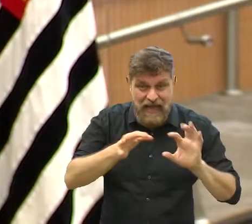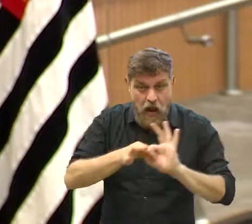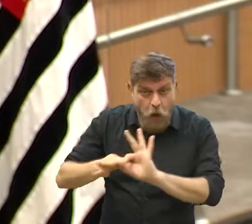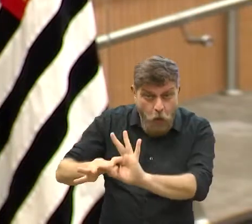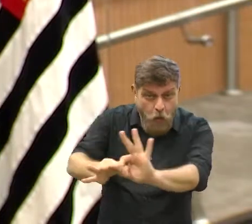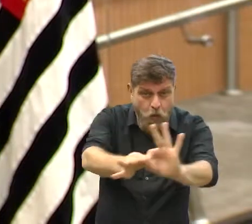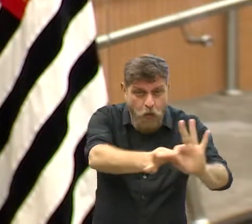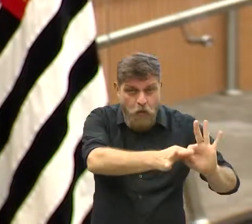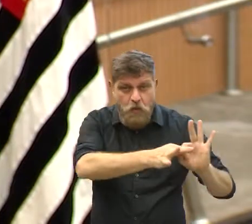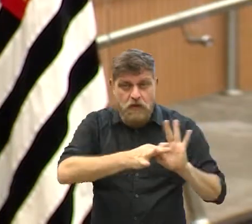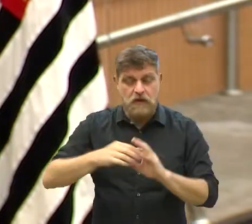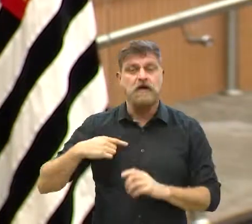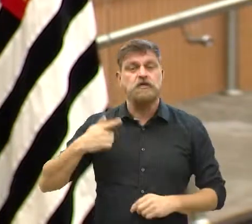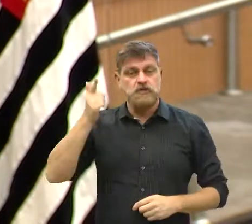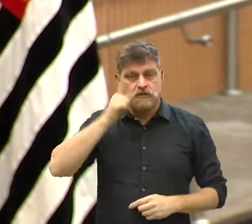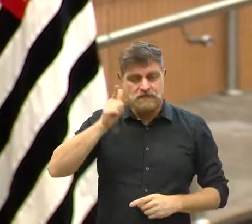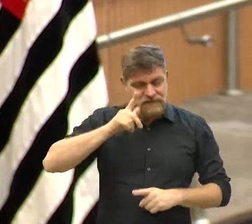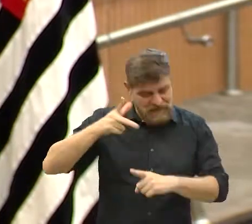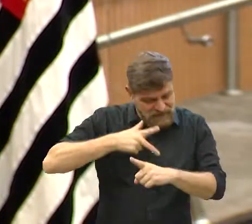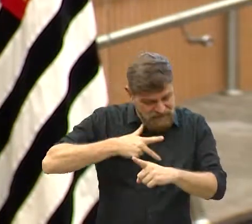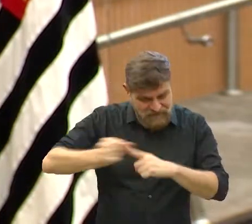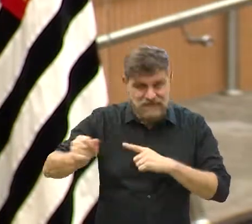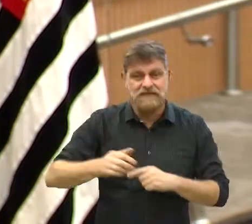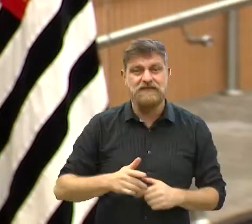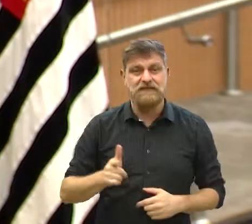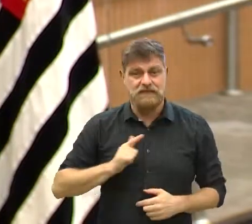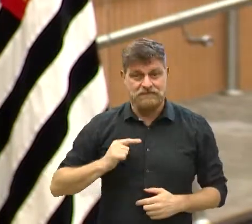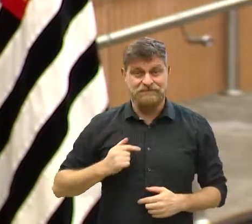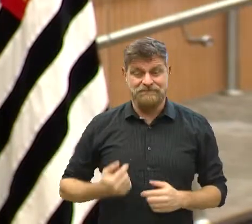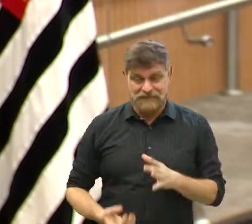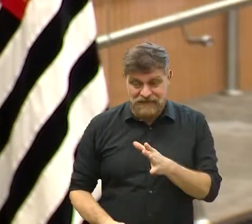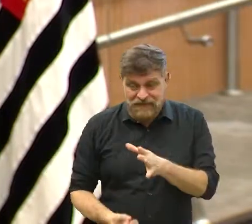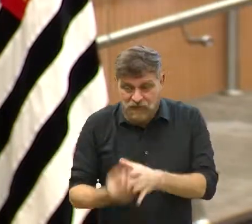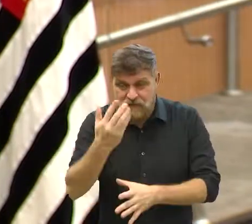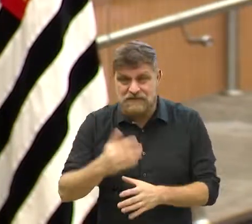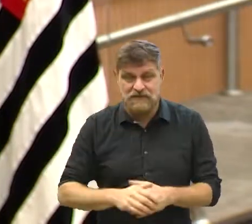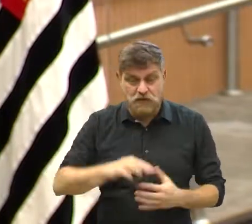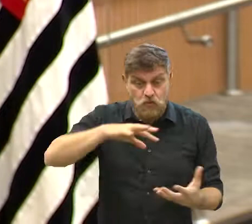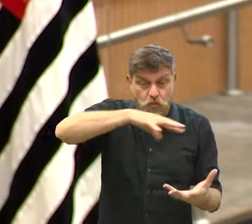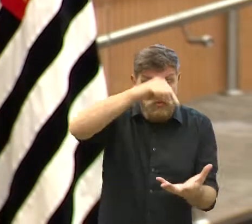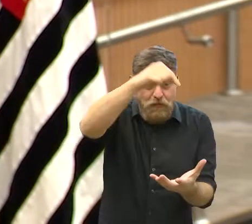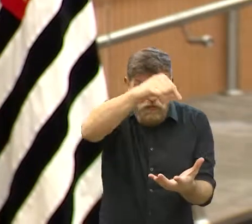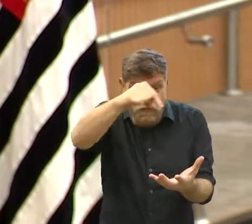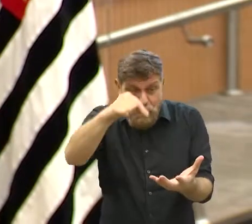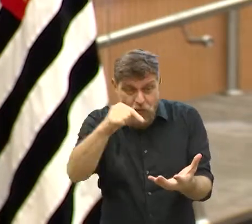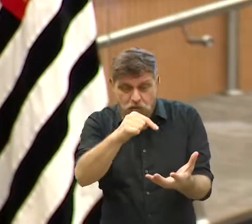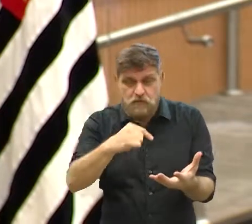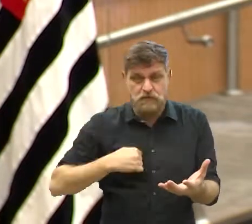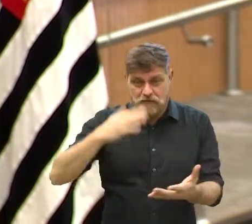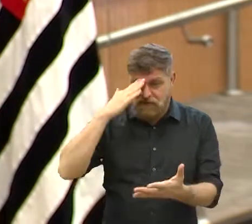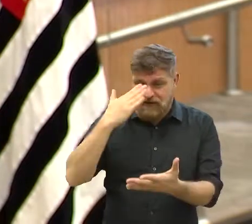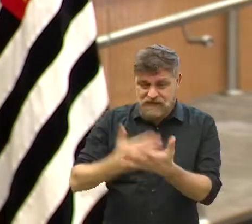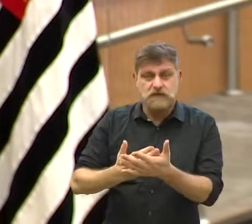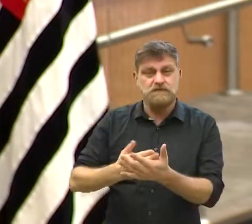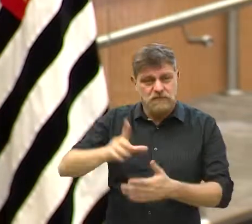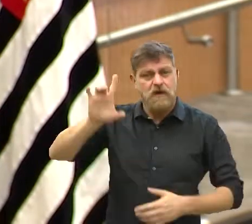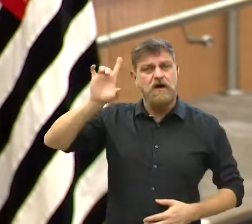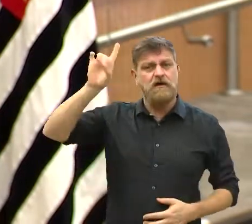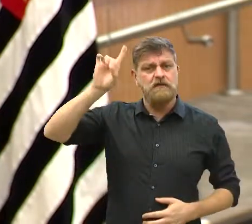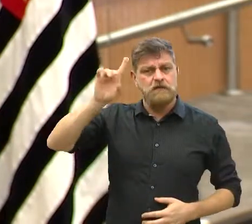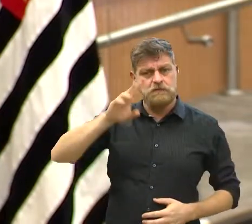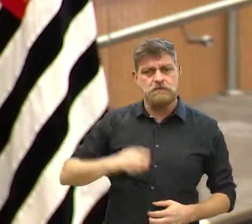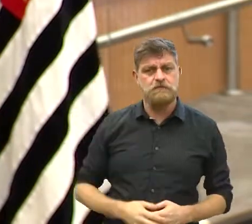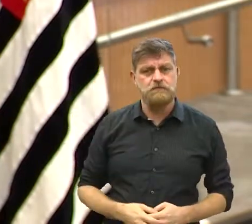com a união de todos, a gente superar mais essa dificuldade que passamos no mundo. Mas acredito em